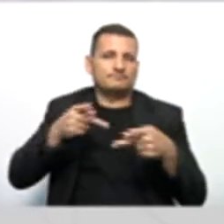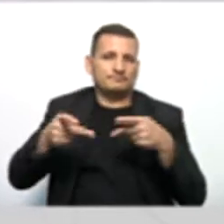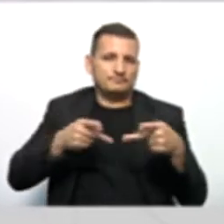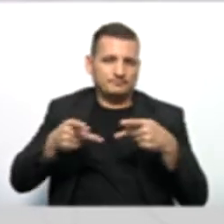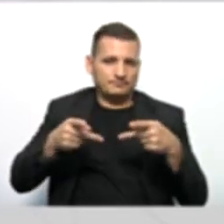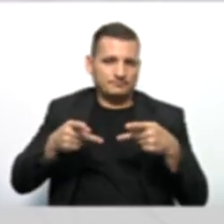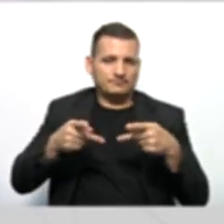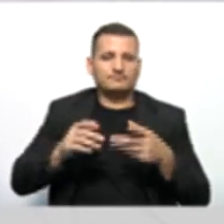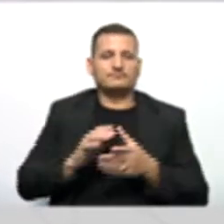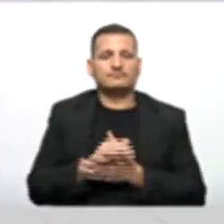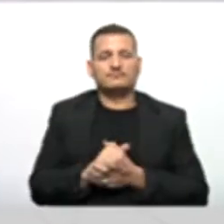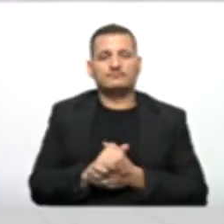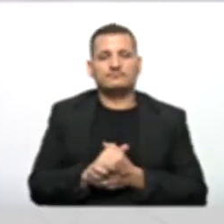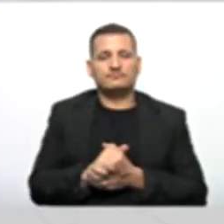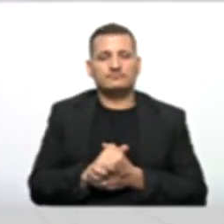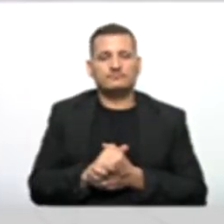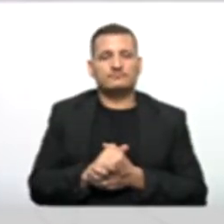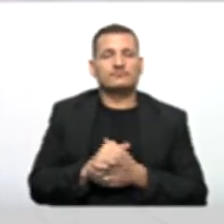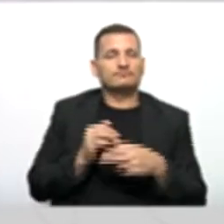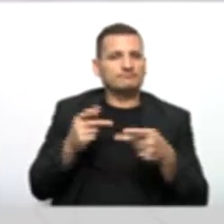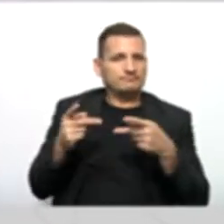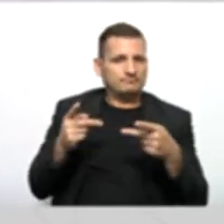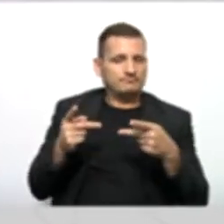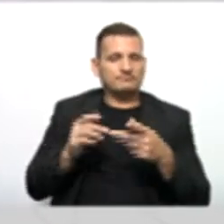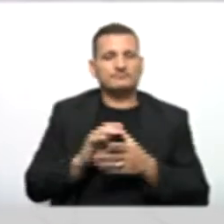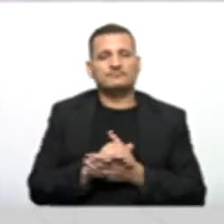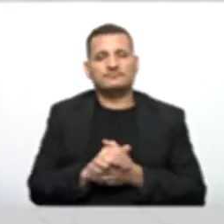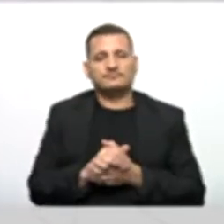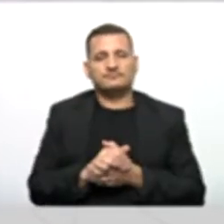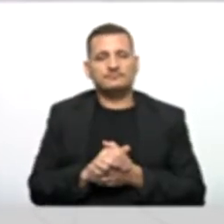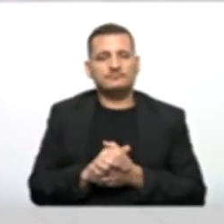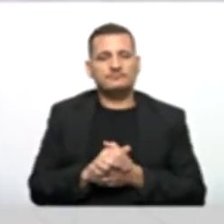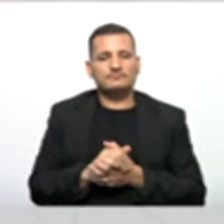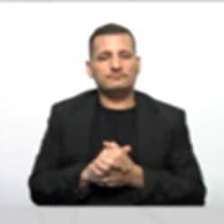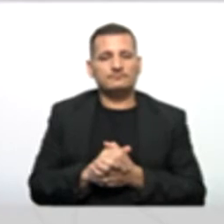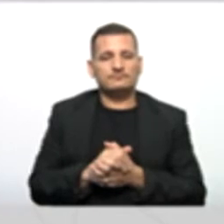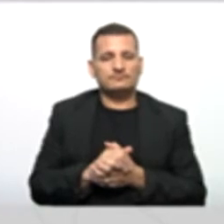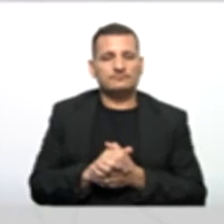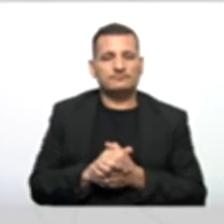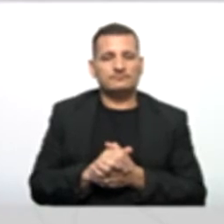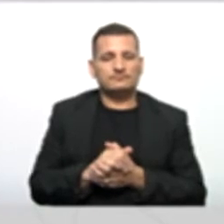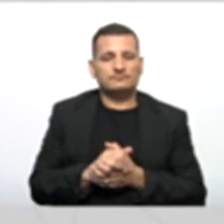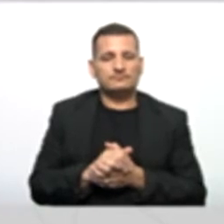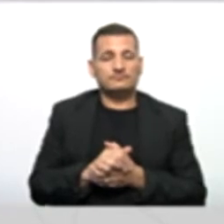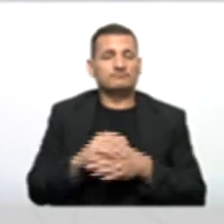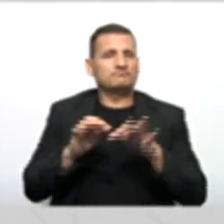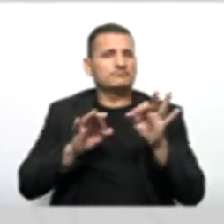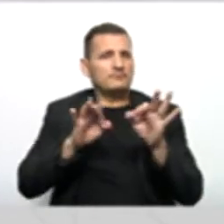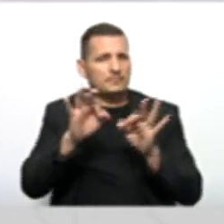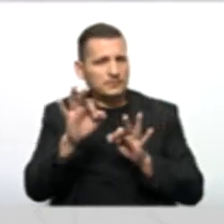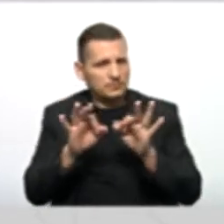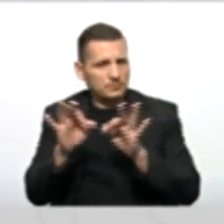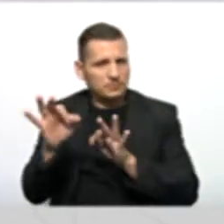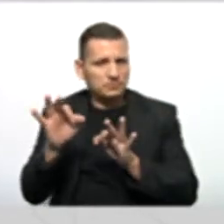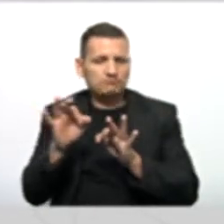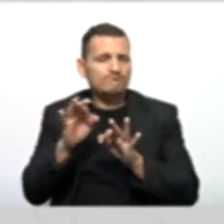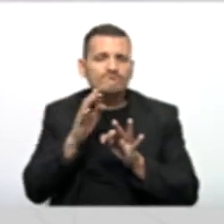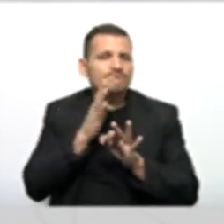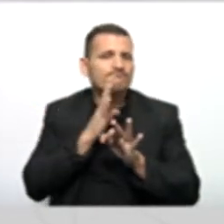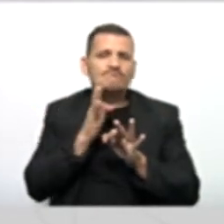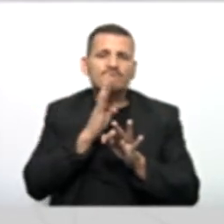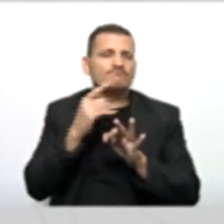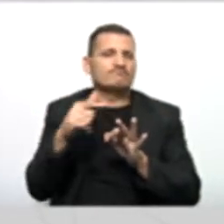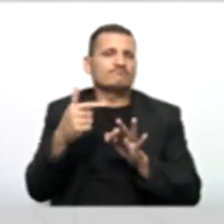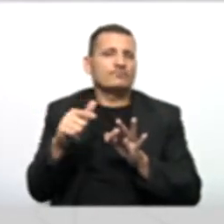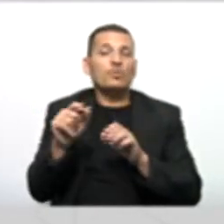nosso processo, do nosso projeto, tá, gente? Então, no planejamento, a gente não tem muito conhecimento daquilo que vai